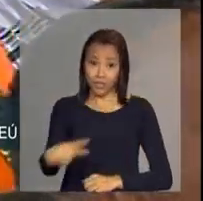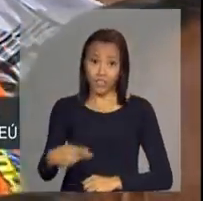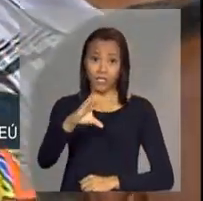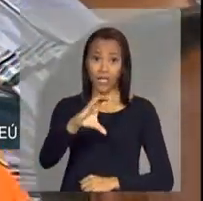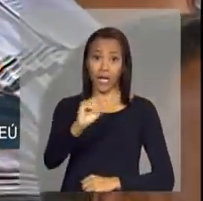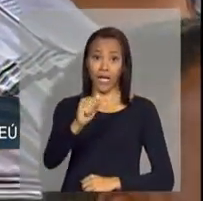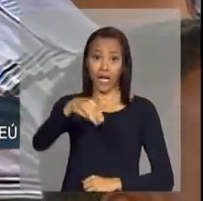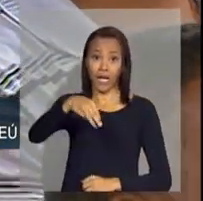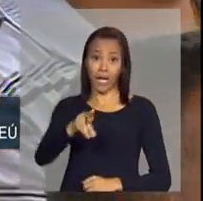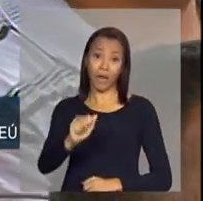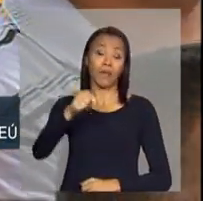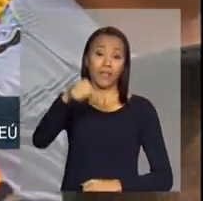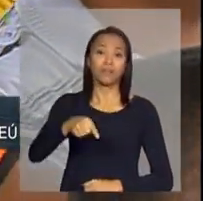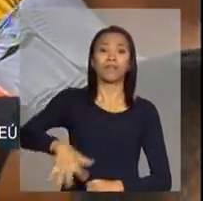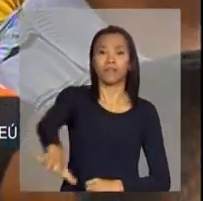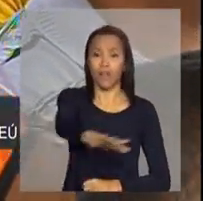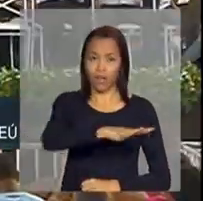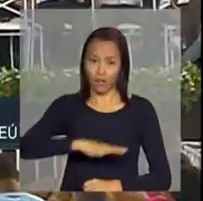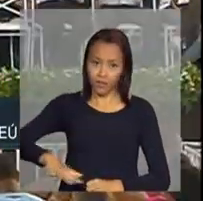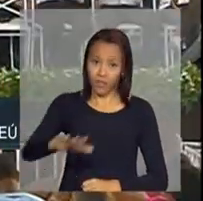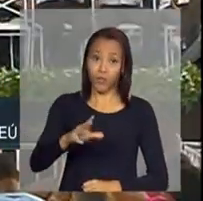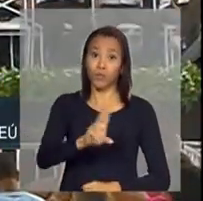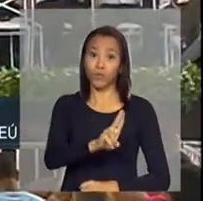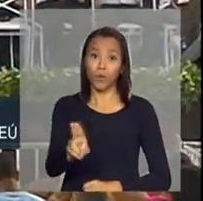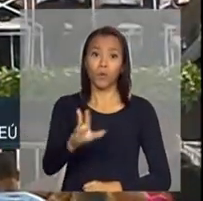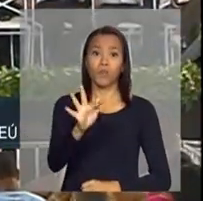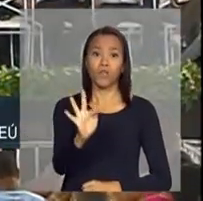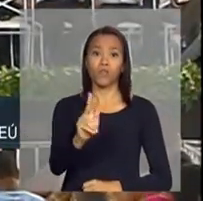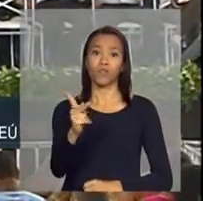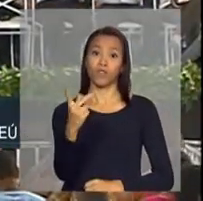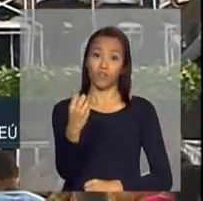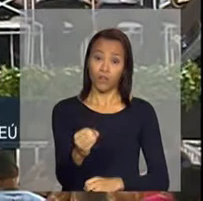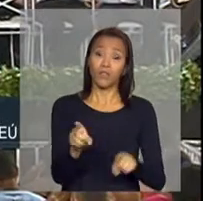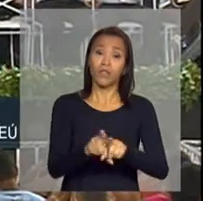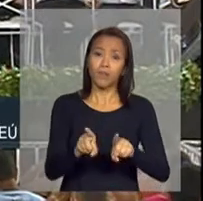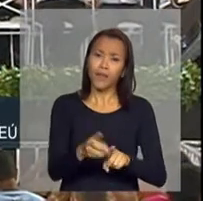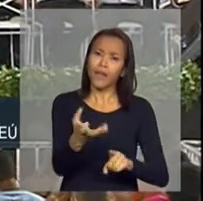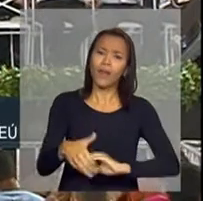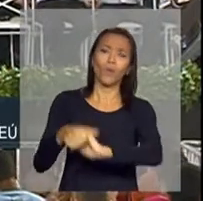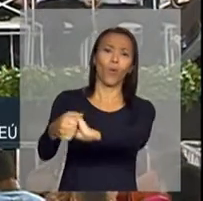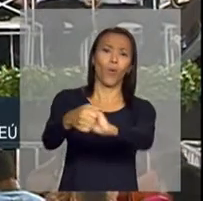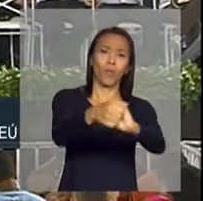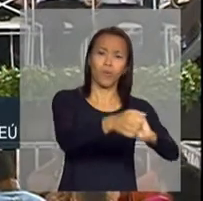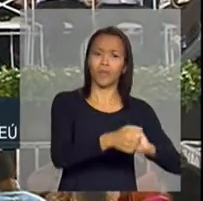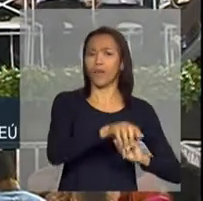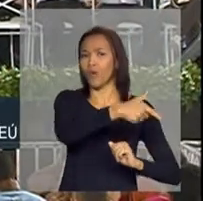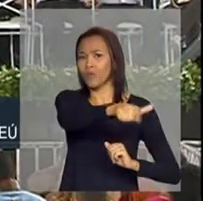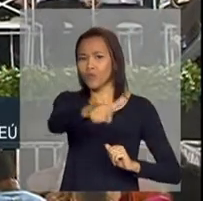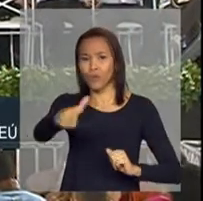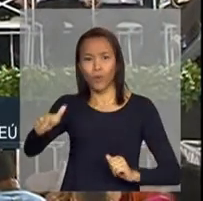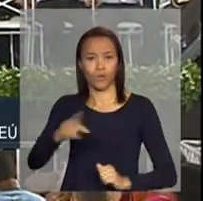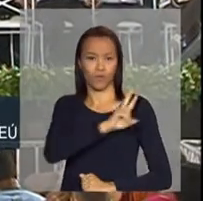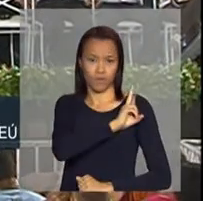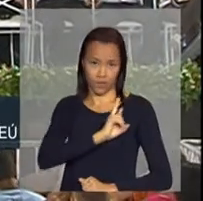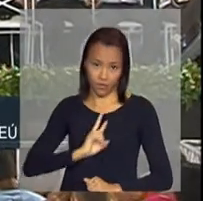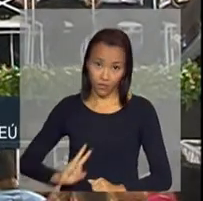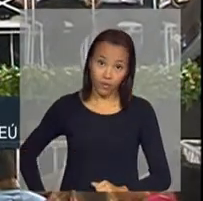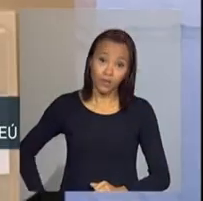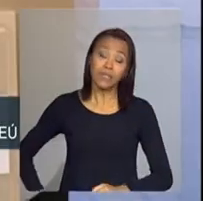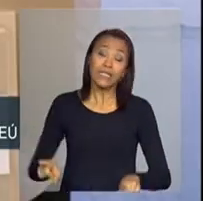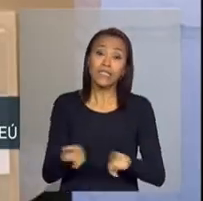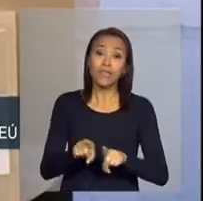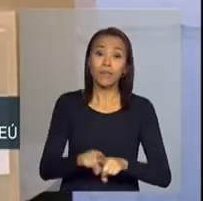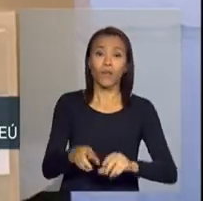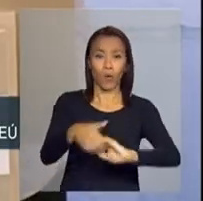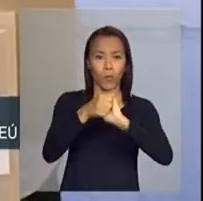de Serra Talhada, José Raimundo Filho, quero cumprimentar também todos os vereadores. Queria